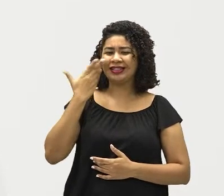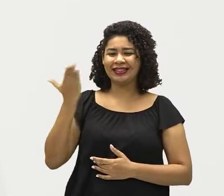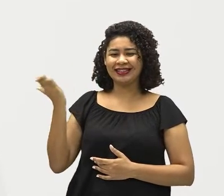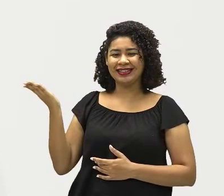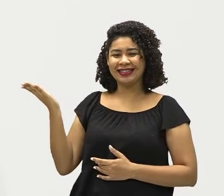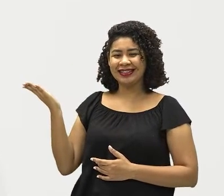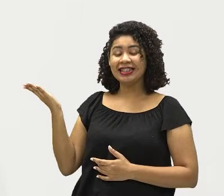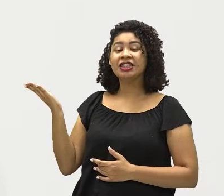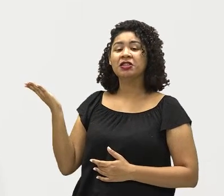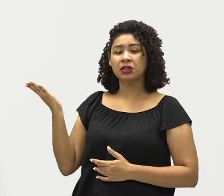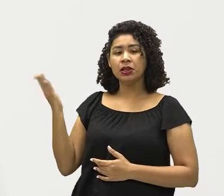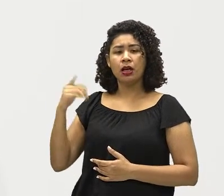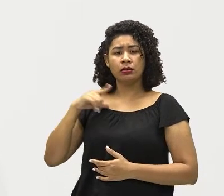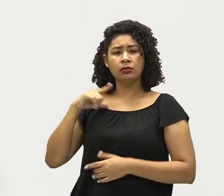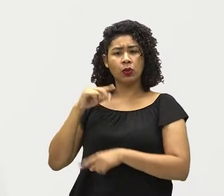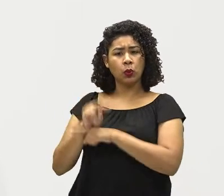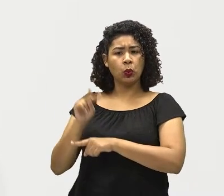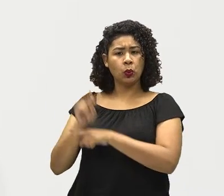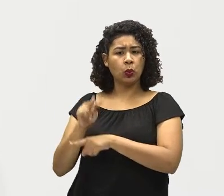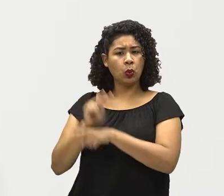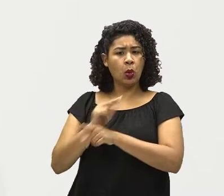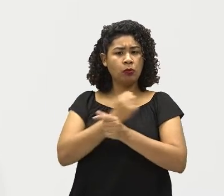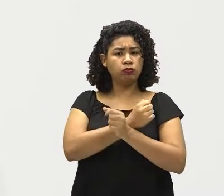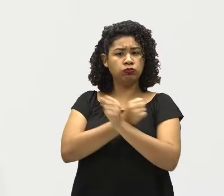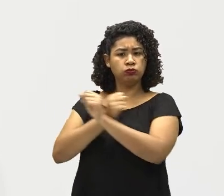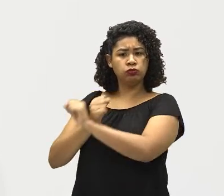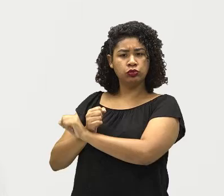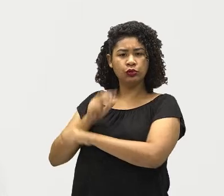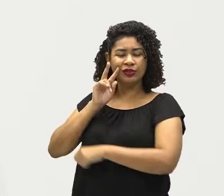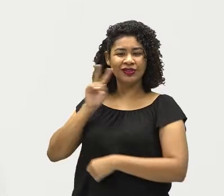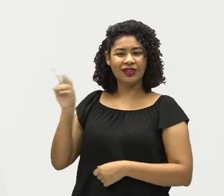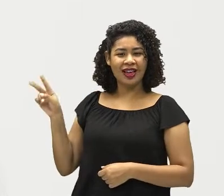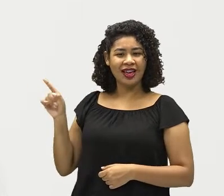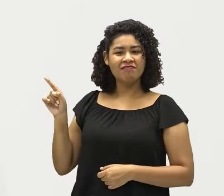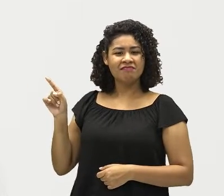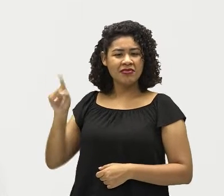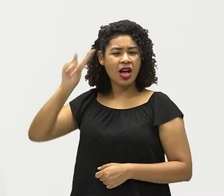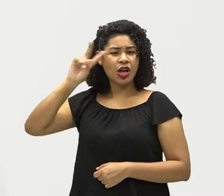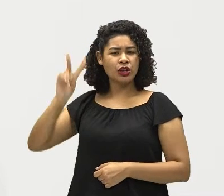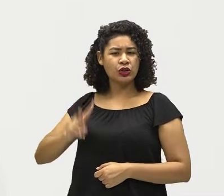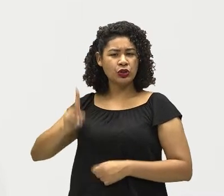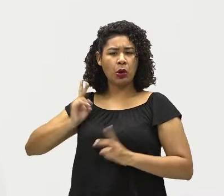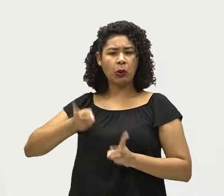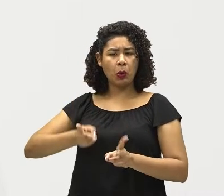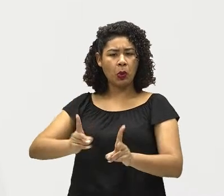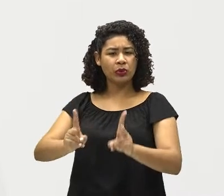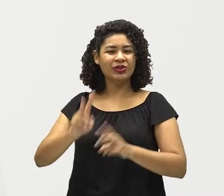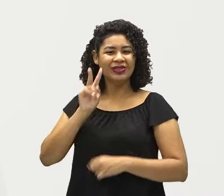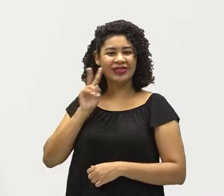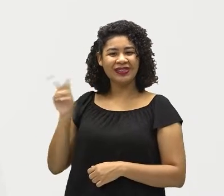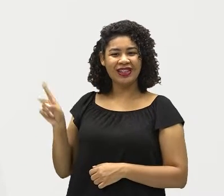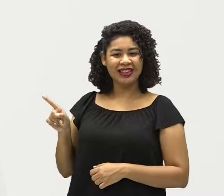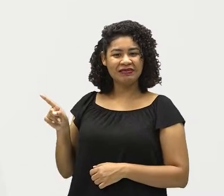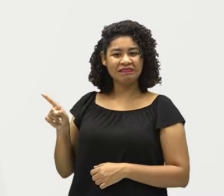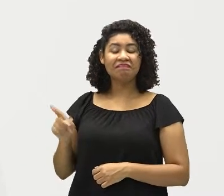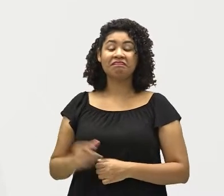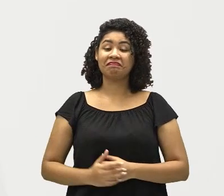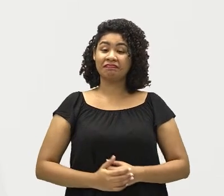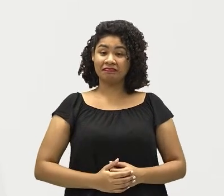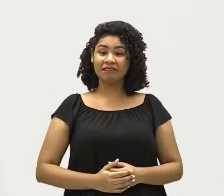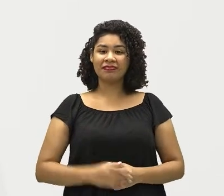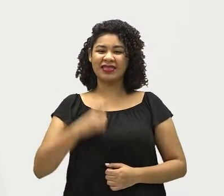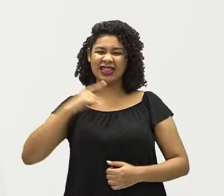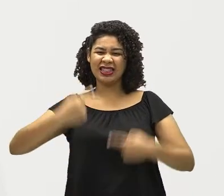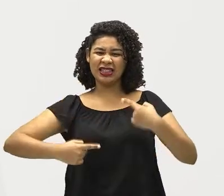que é preservada até os dias de hoje. Então, isso é um exemplo de permanências históricas, né? Que nós vimos é uma discussão que a gente tem quando